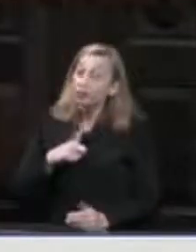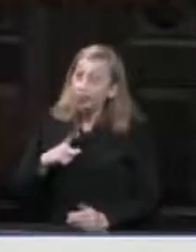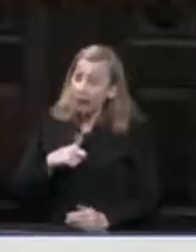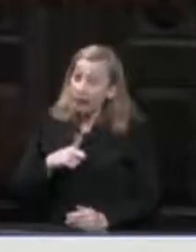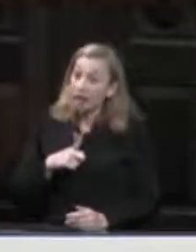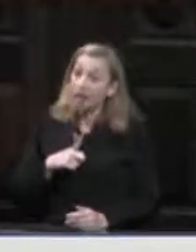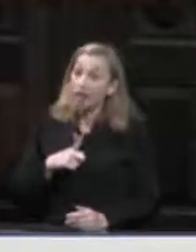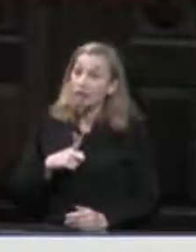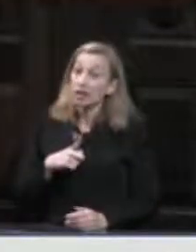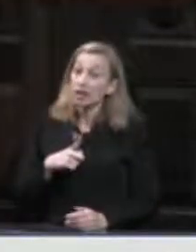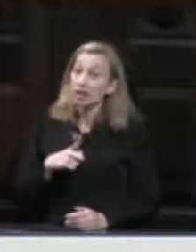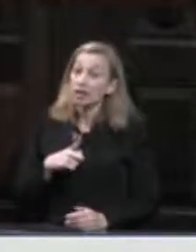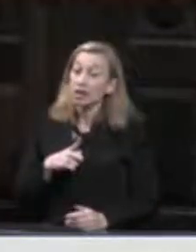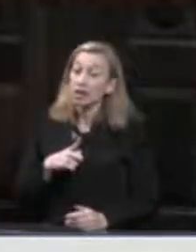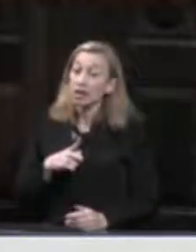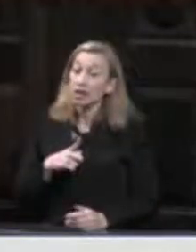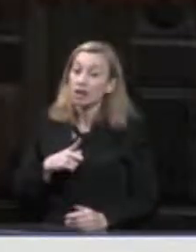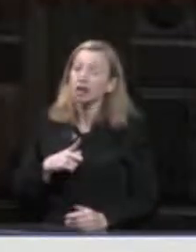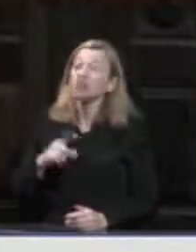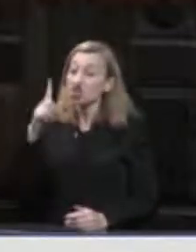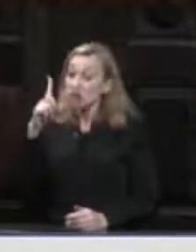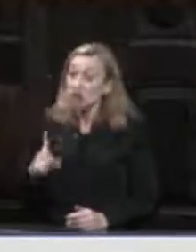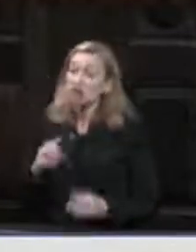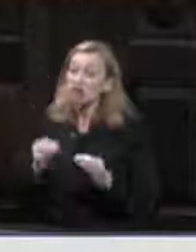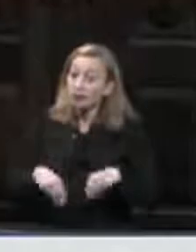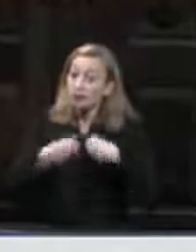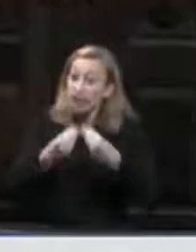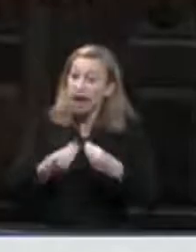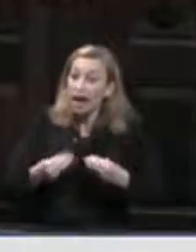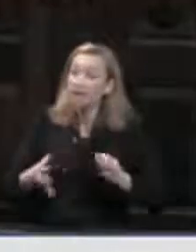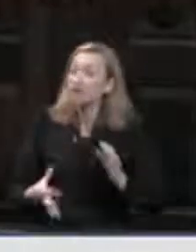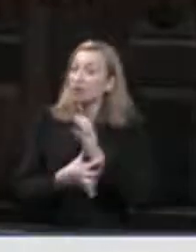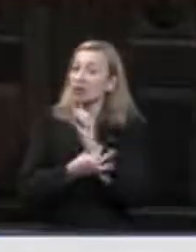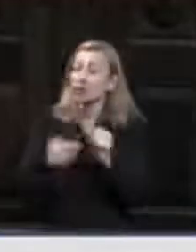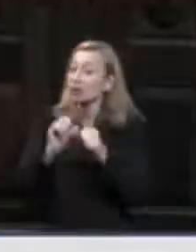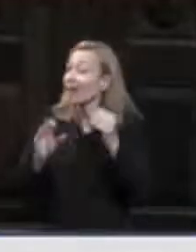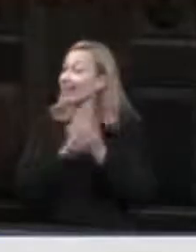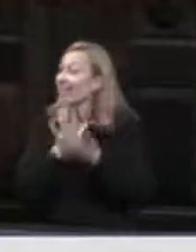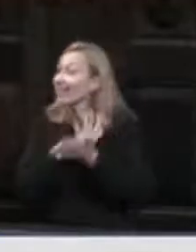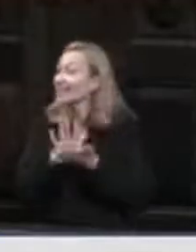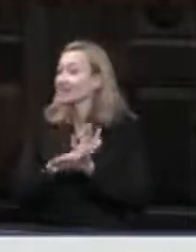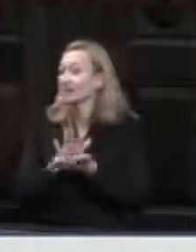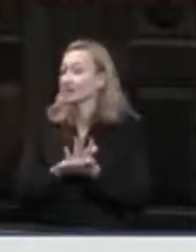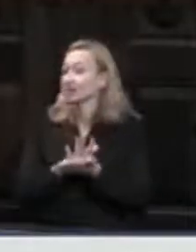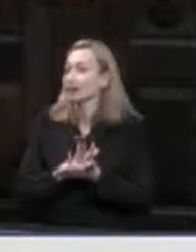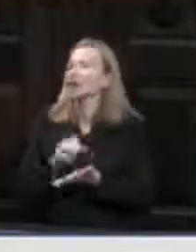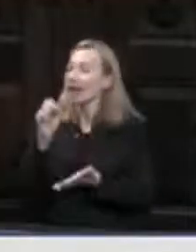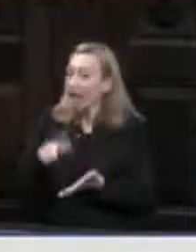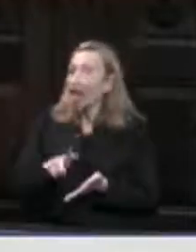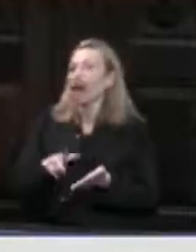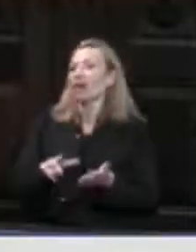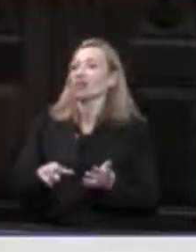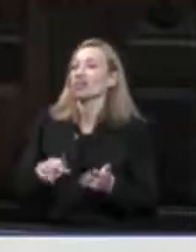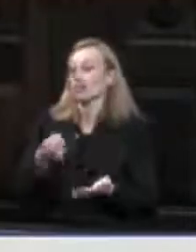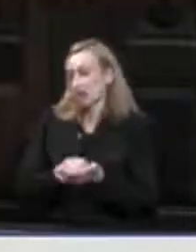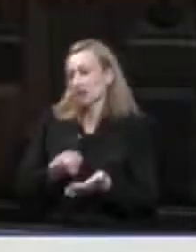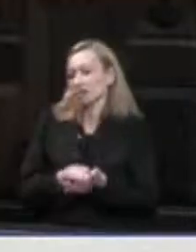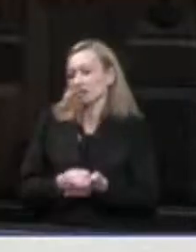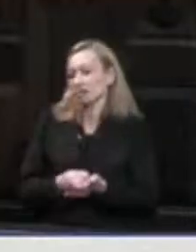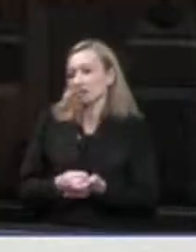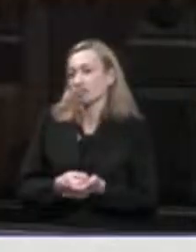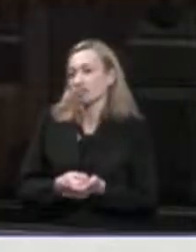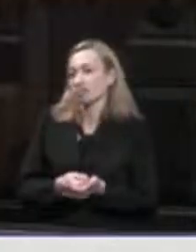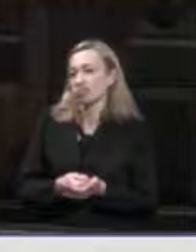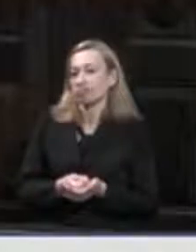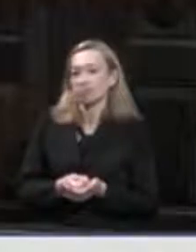obrigação de prover a segurança e não o fazem. Essa é a obrigação. Eu